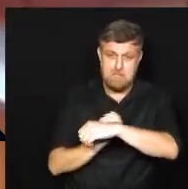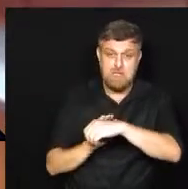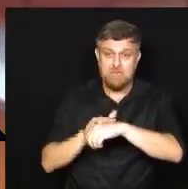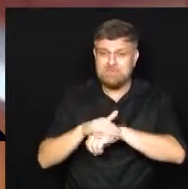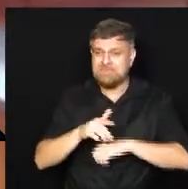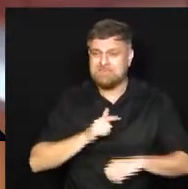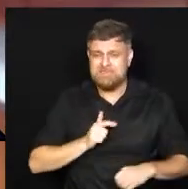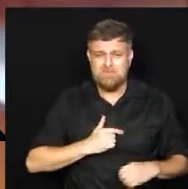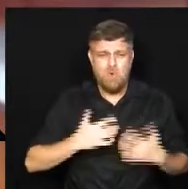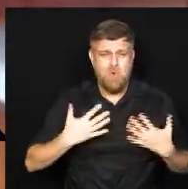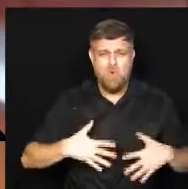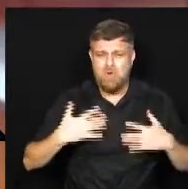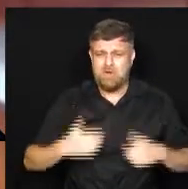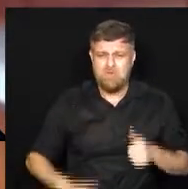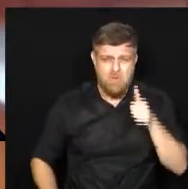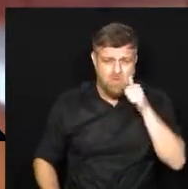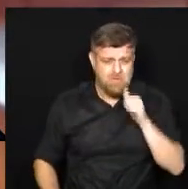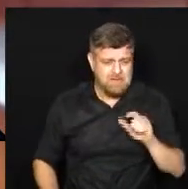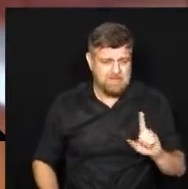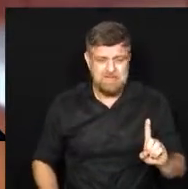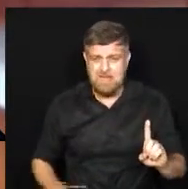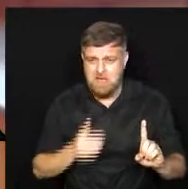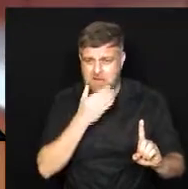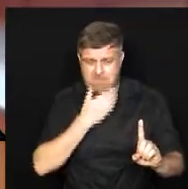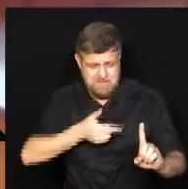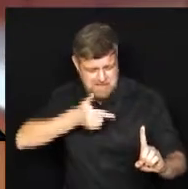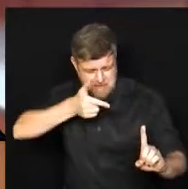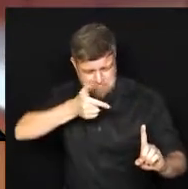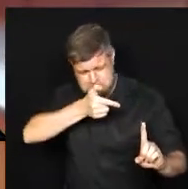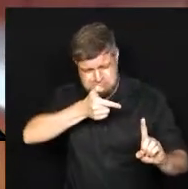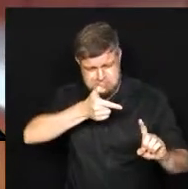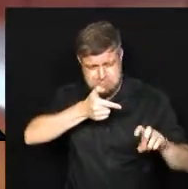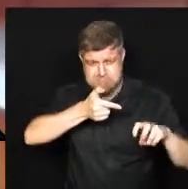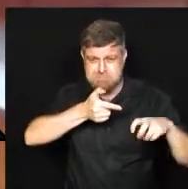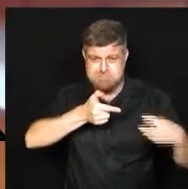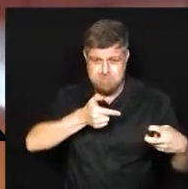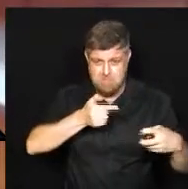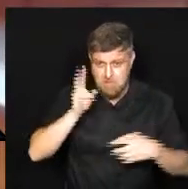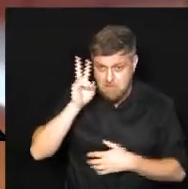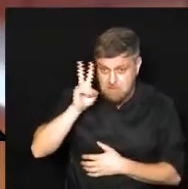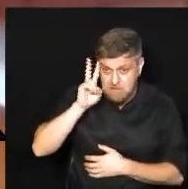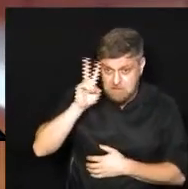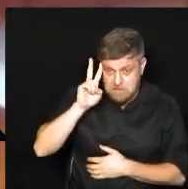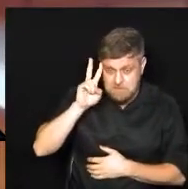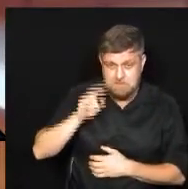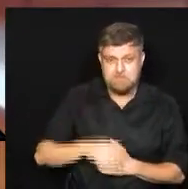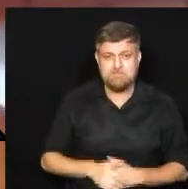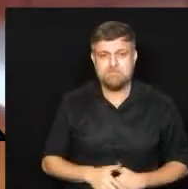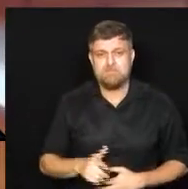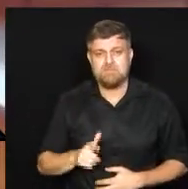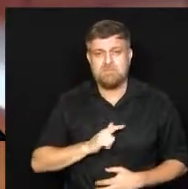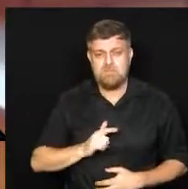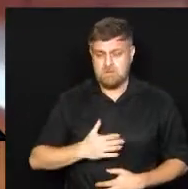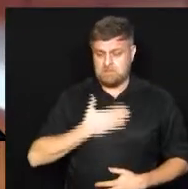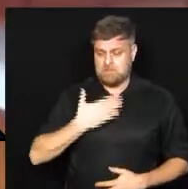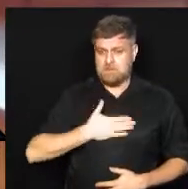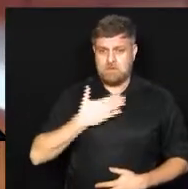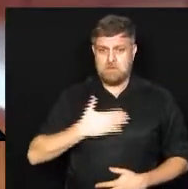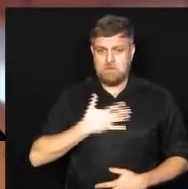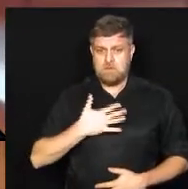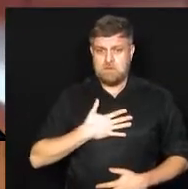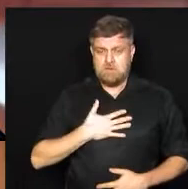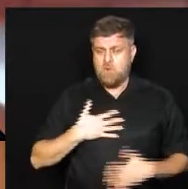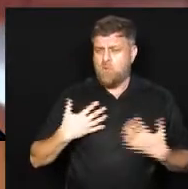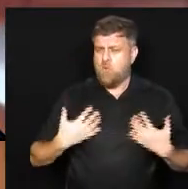caso terrível de feminicídio na cidade. Muitos de vocês devem se lembrar desse caso. Foi um caso que chocou a